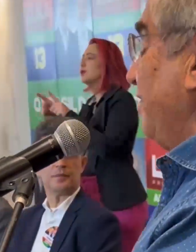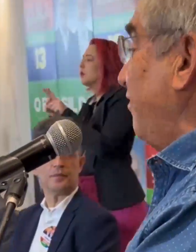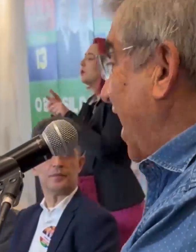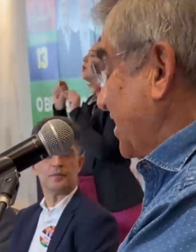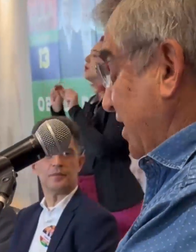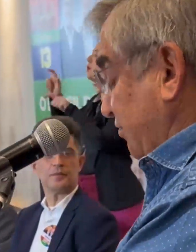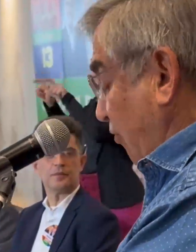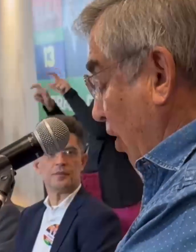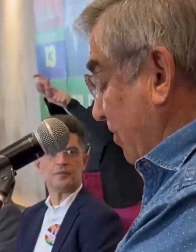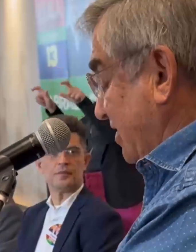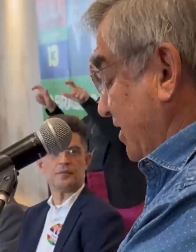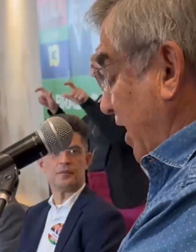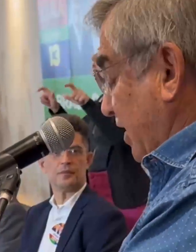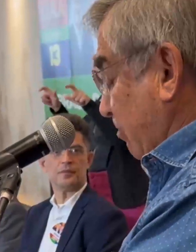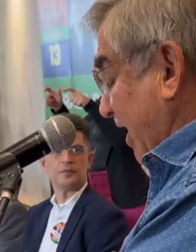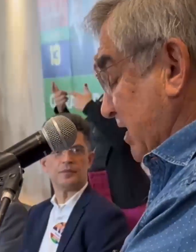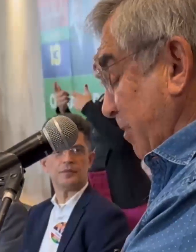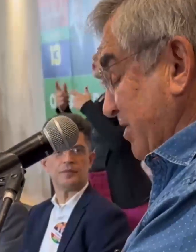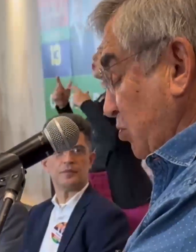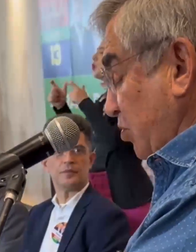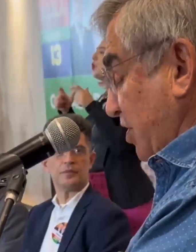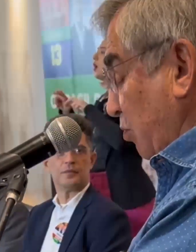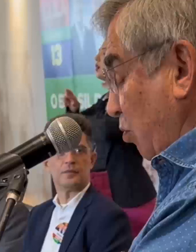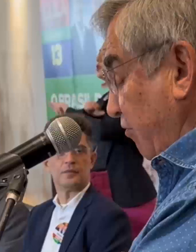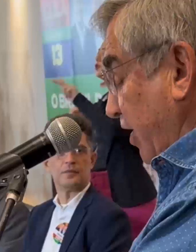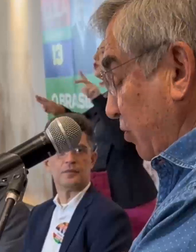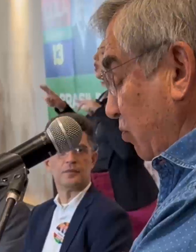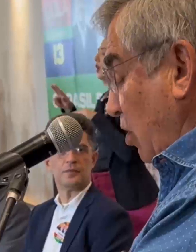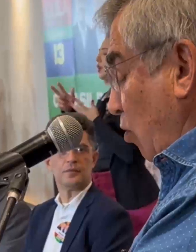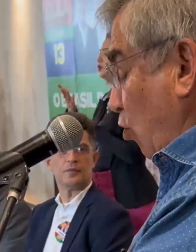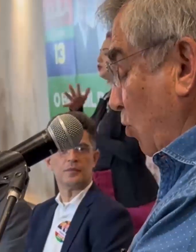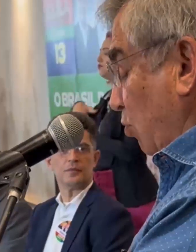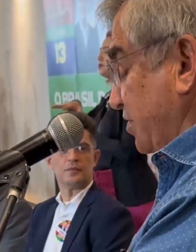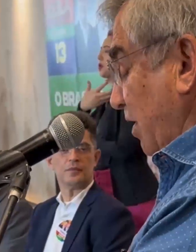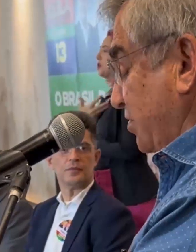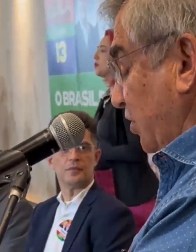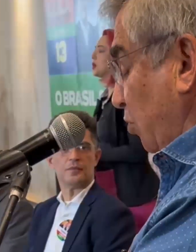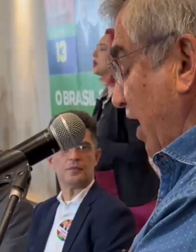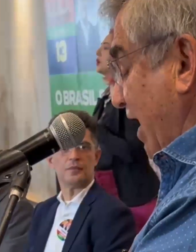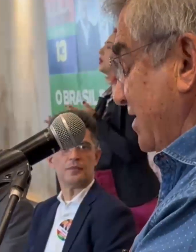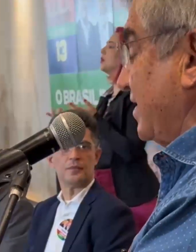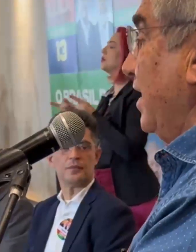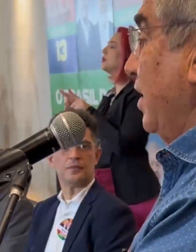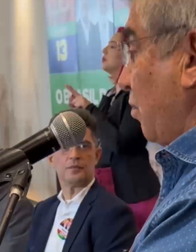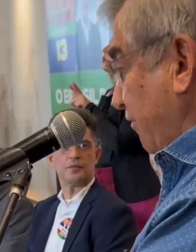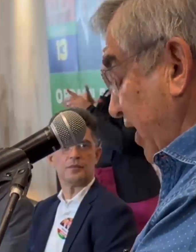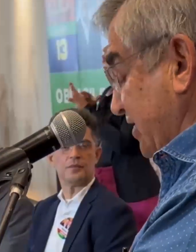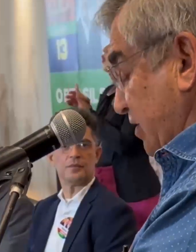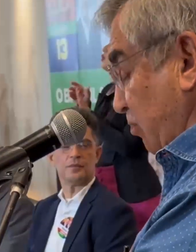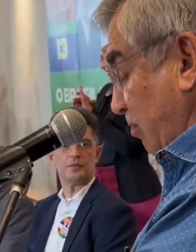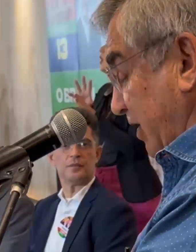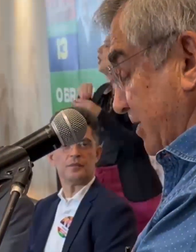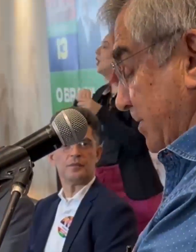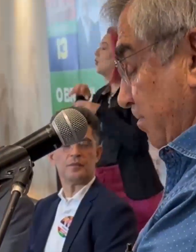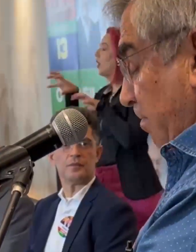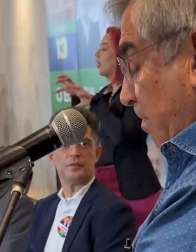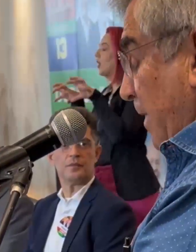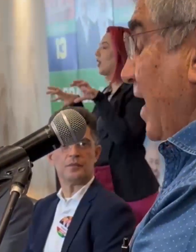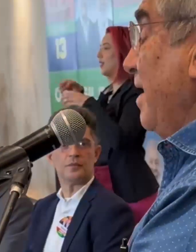nas diversas formas de participação social no governo como conselhos setoriais e conferências